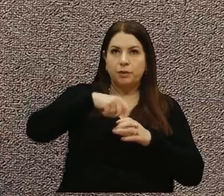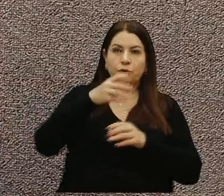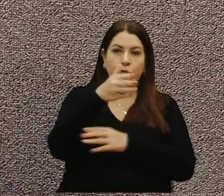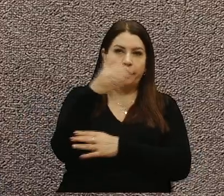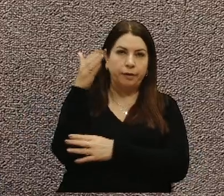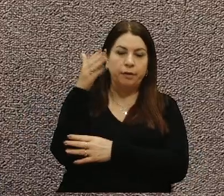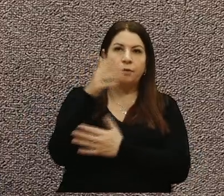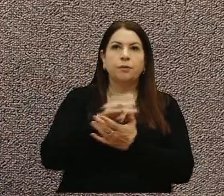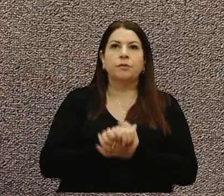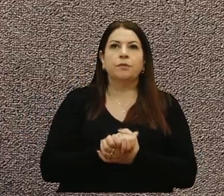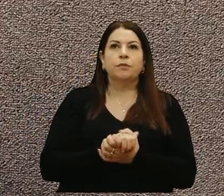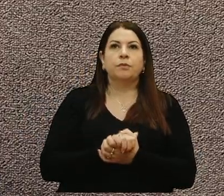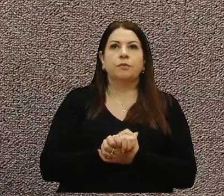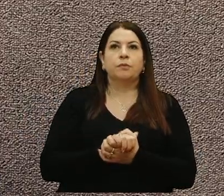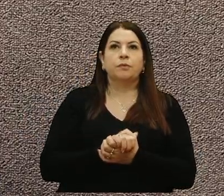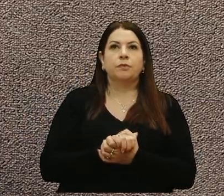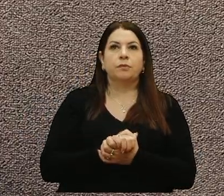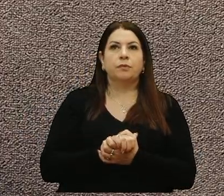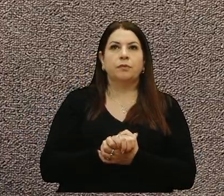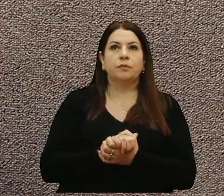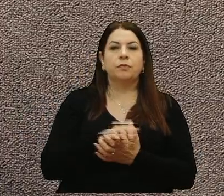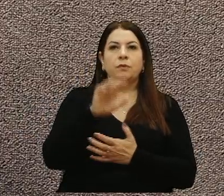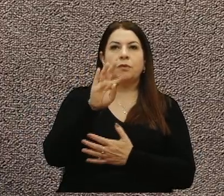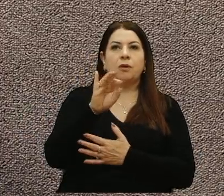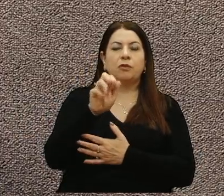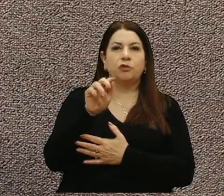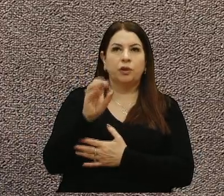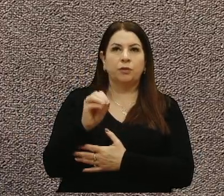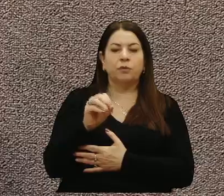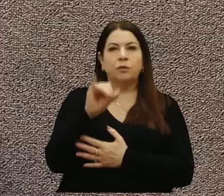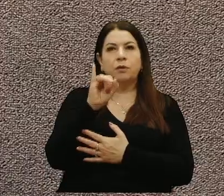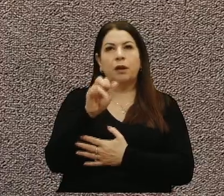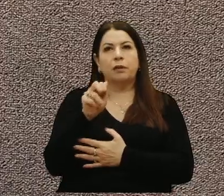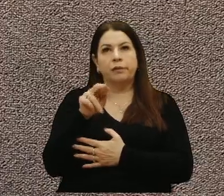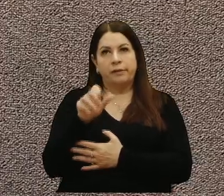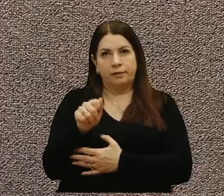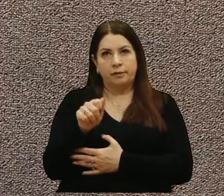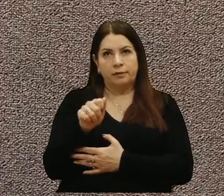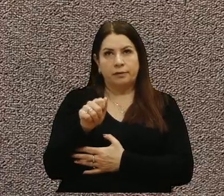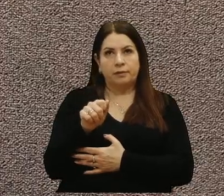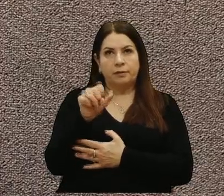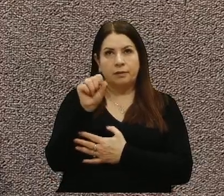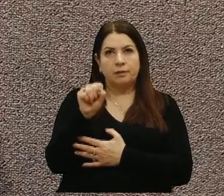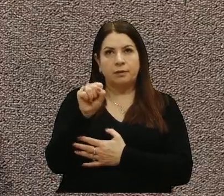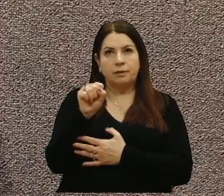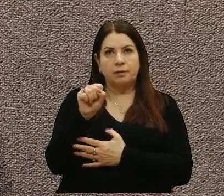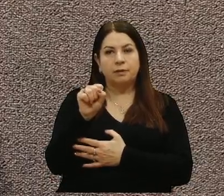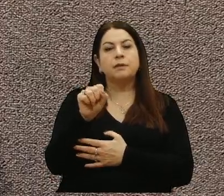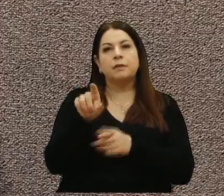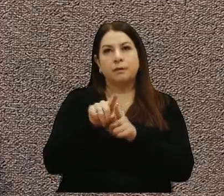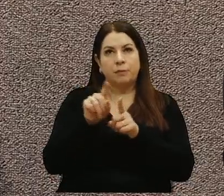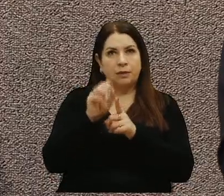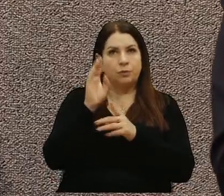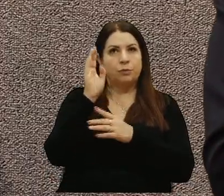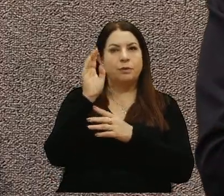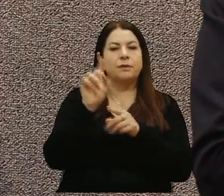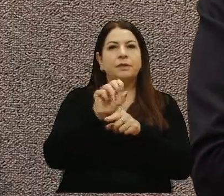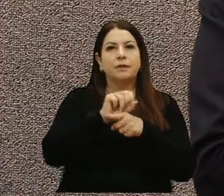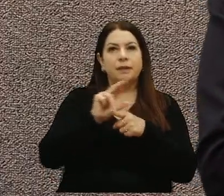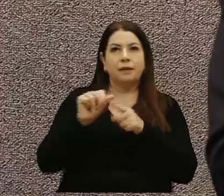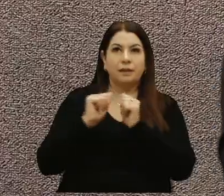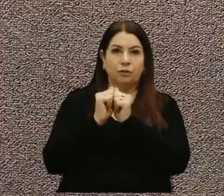Hotelaria, o Tiago Dil e a Yara Seducon, SENAC, e o Vanderlei